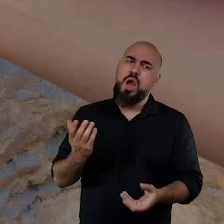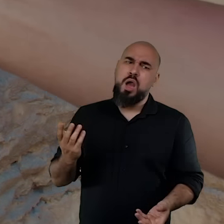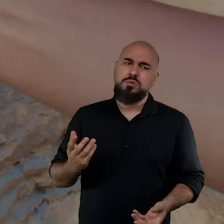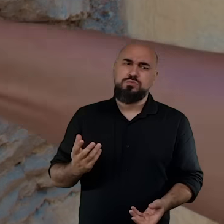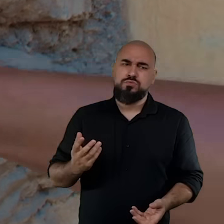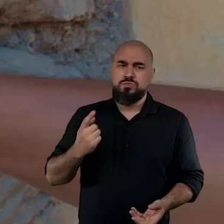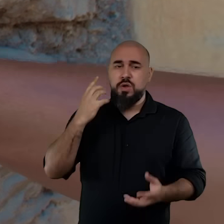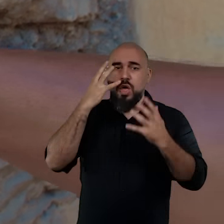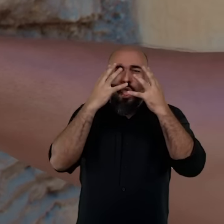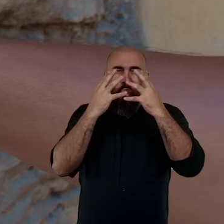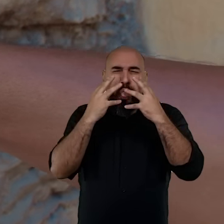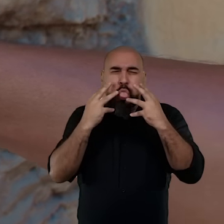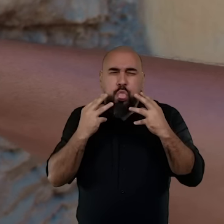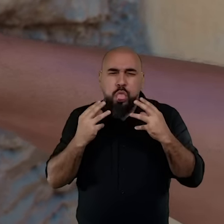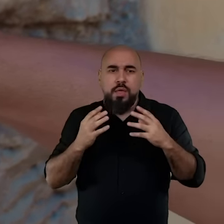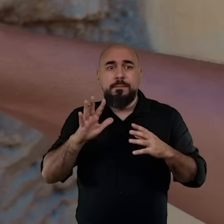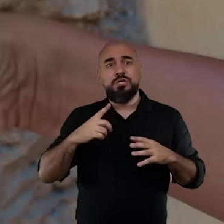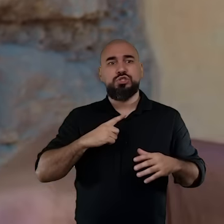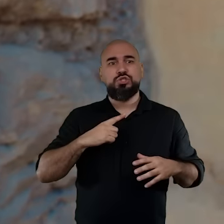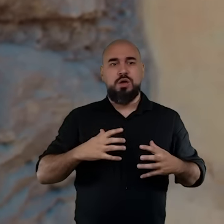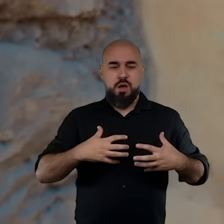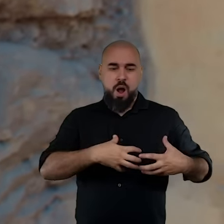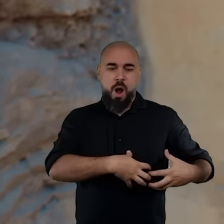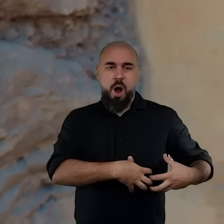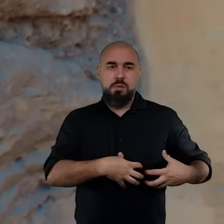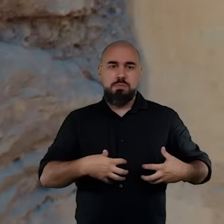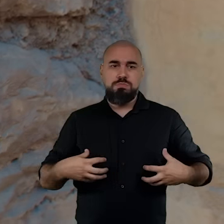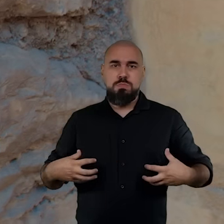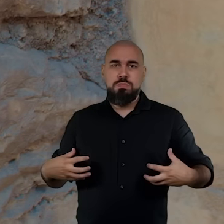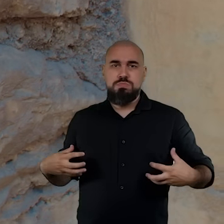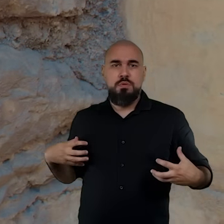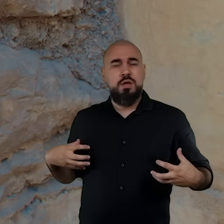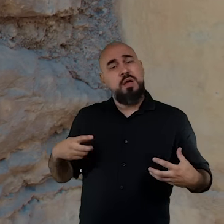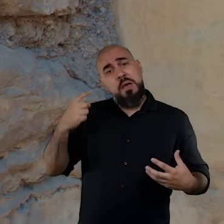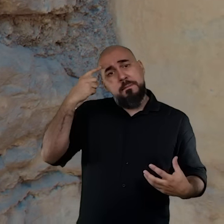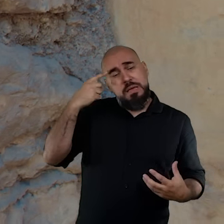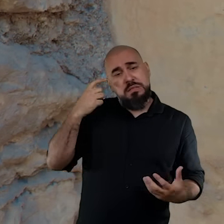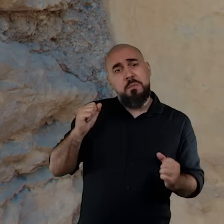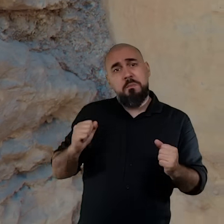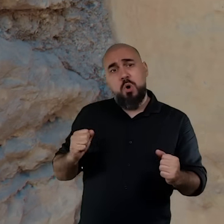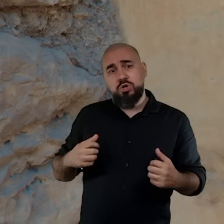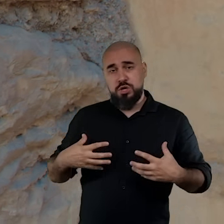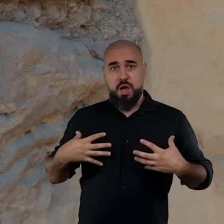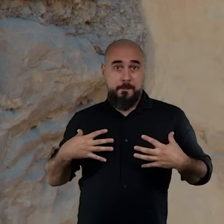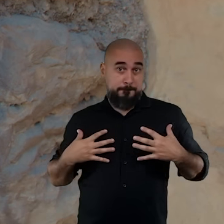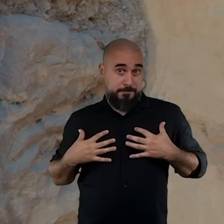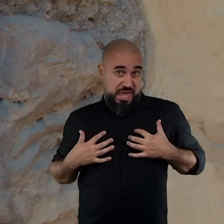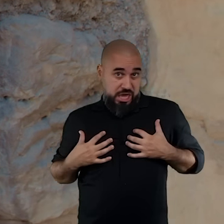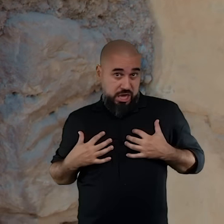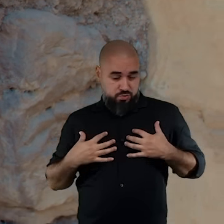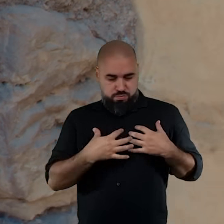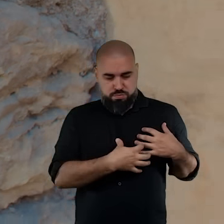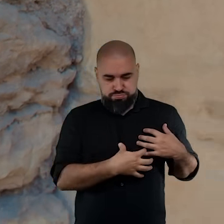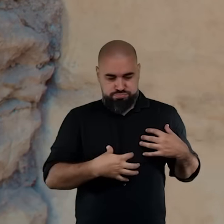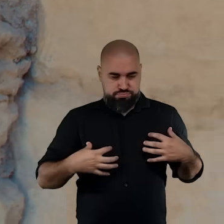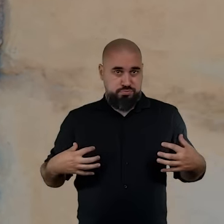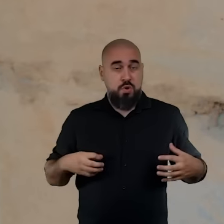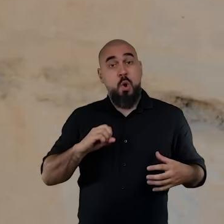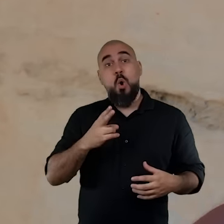está um pouco desfigurado, e aqui ela tinha várias bolas, que alguns pensam que poderiam ser os seios dela, ou quem